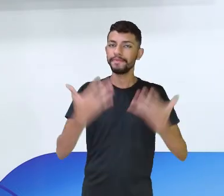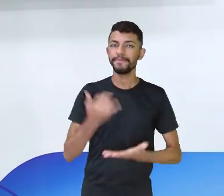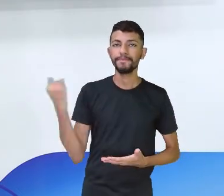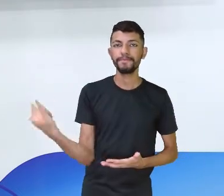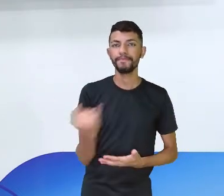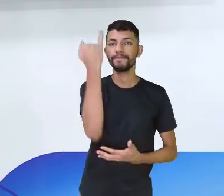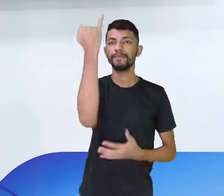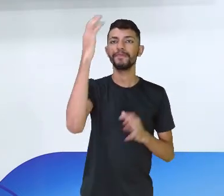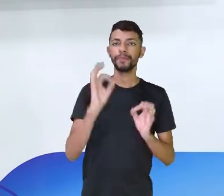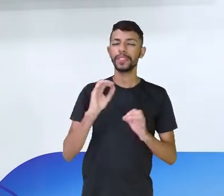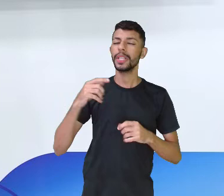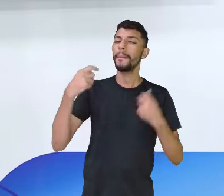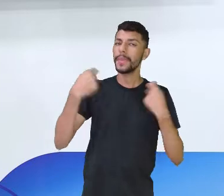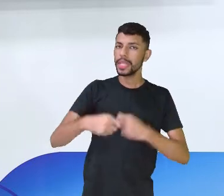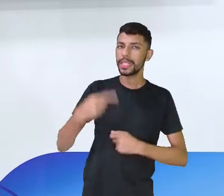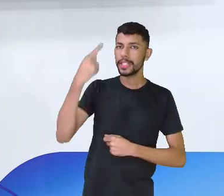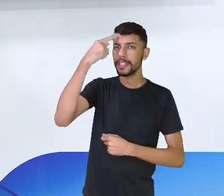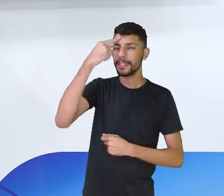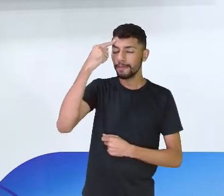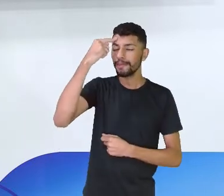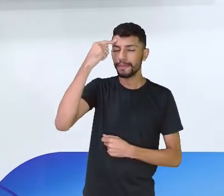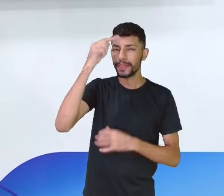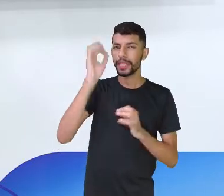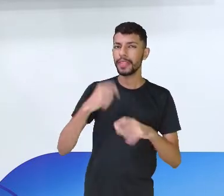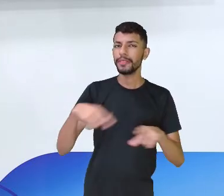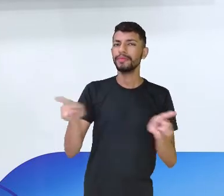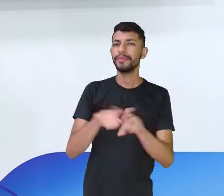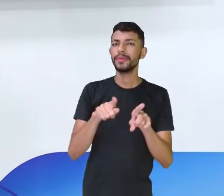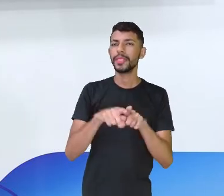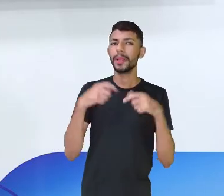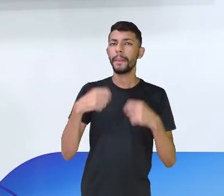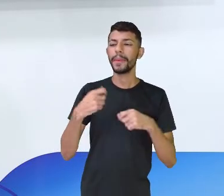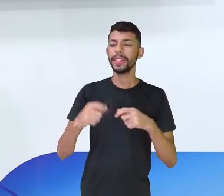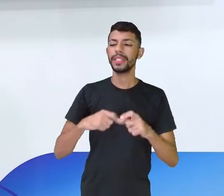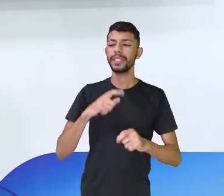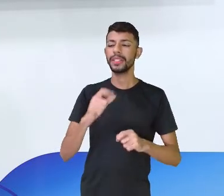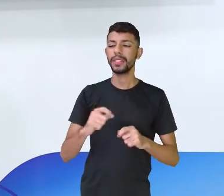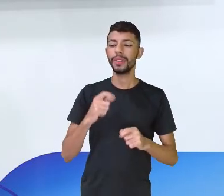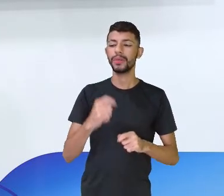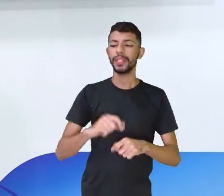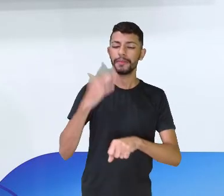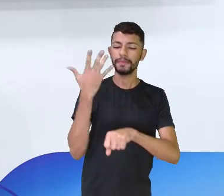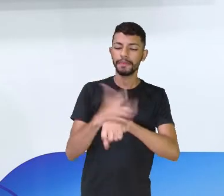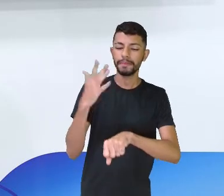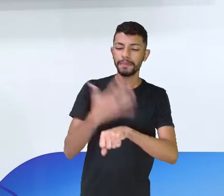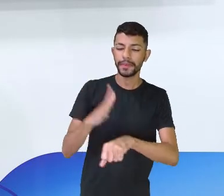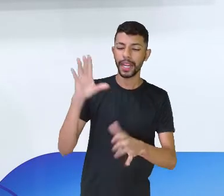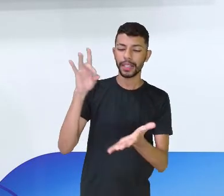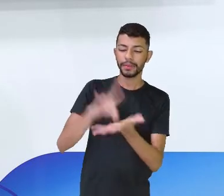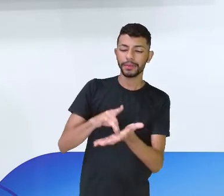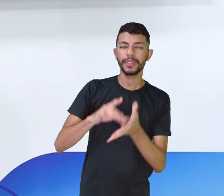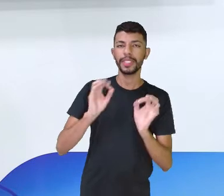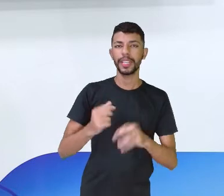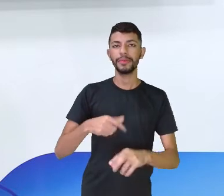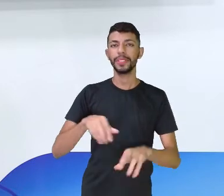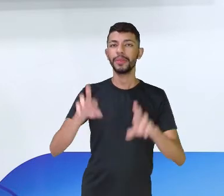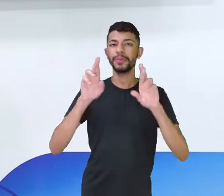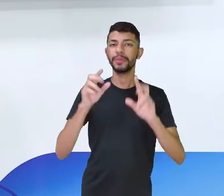é algo que a gente precisa pensar, é algo que a gente precisa instrumentalizar na nossa prática. Então, Espero vocês para o